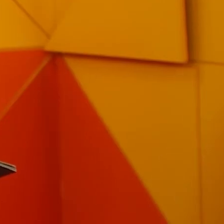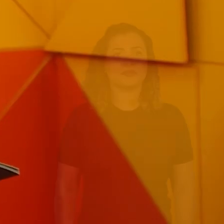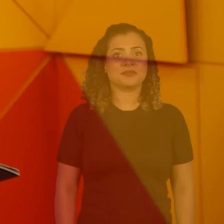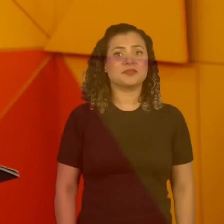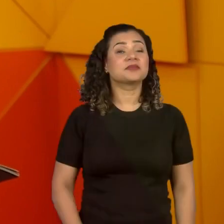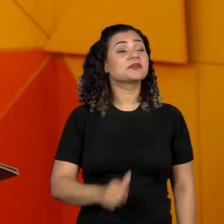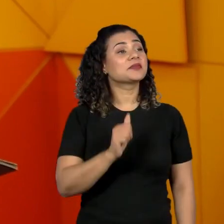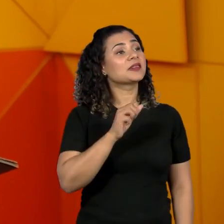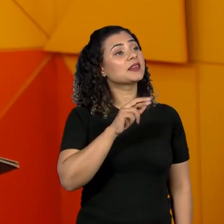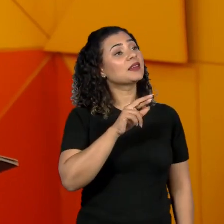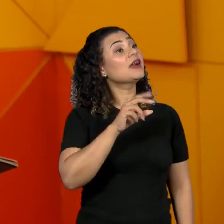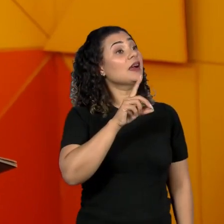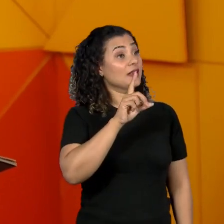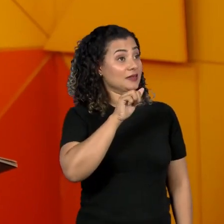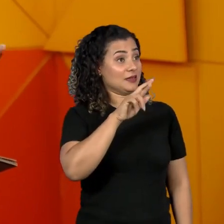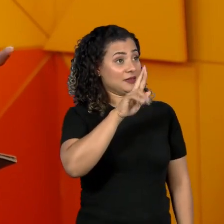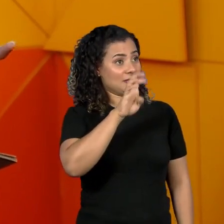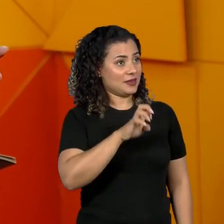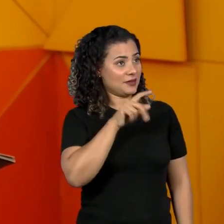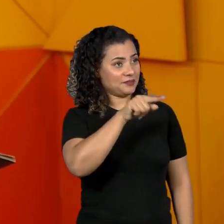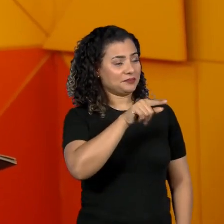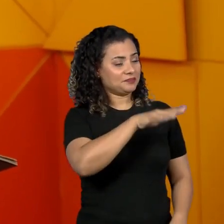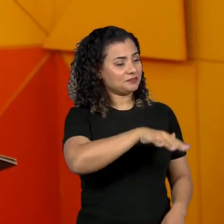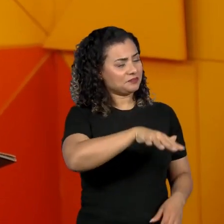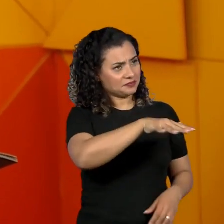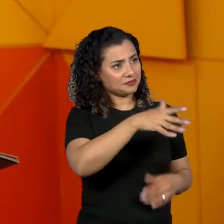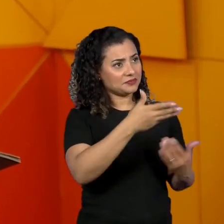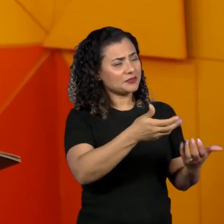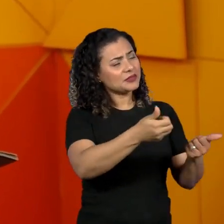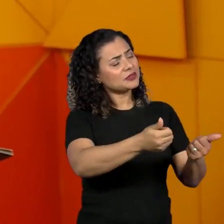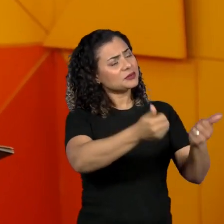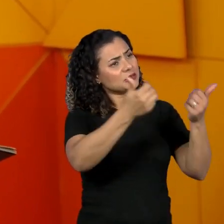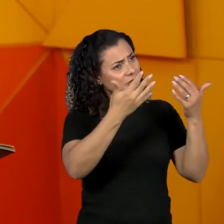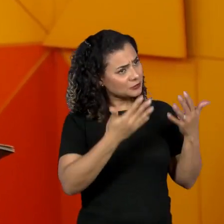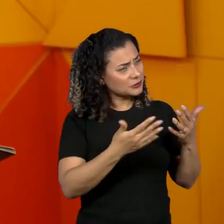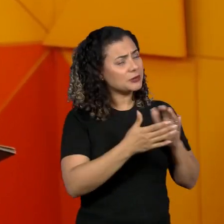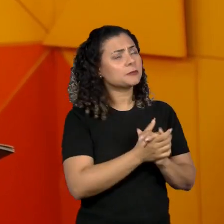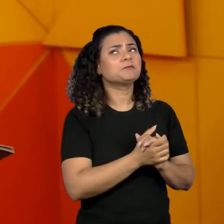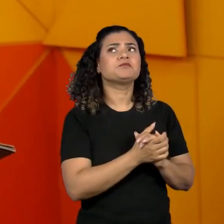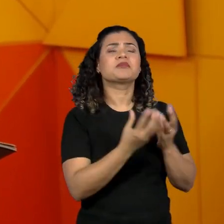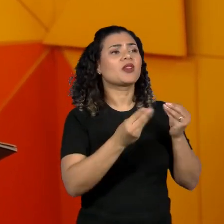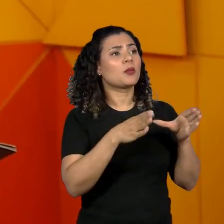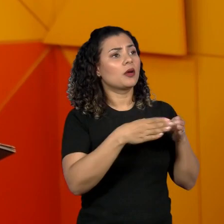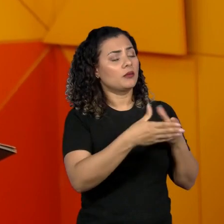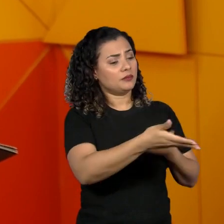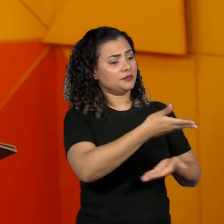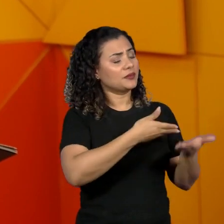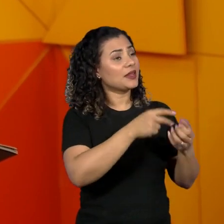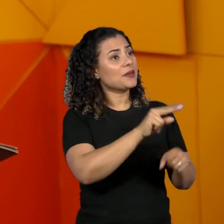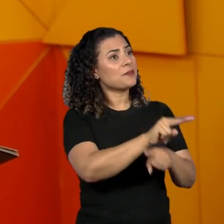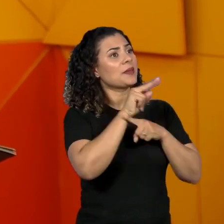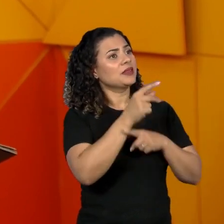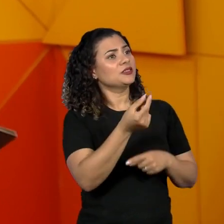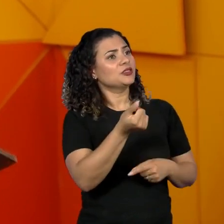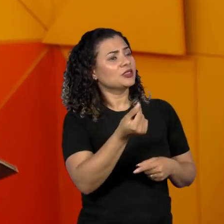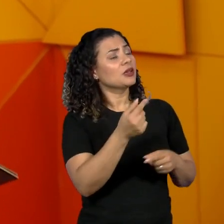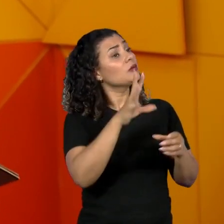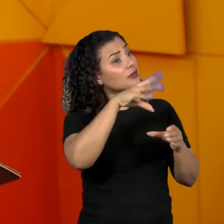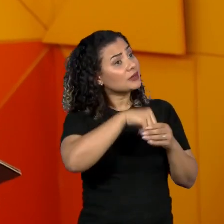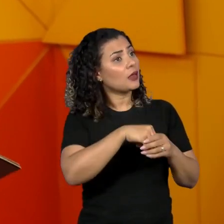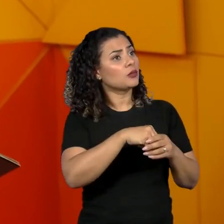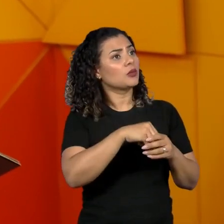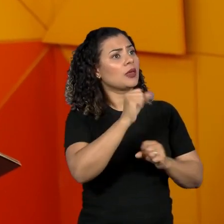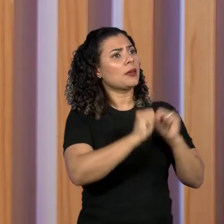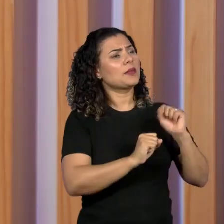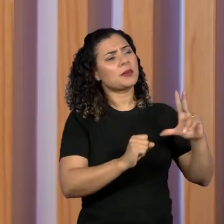André, esse é seu setor, esse é seu espaço. Me explica como é que funciona uma cooperativa de crédito dentro de uma empresa